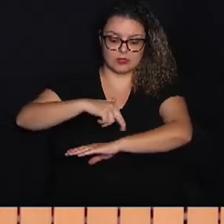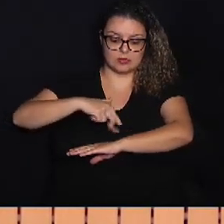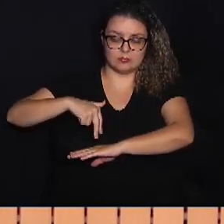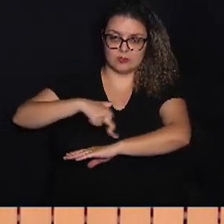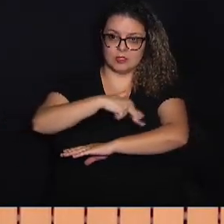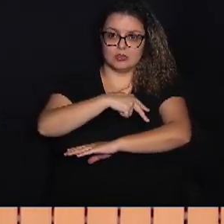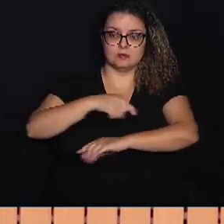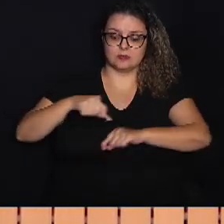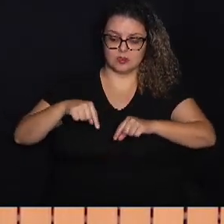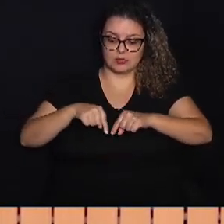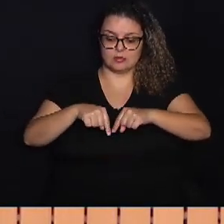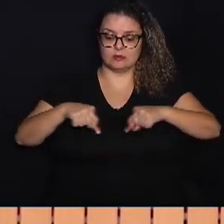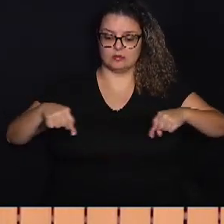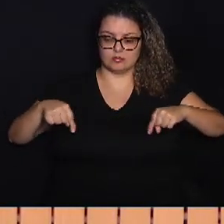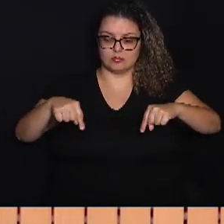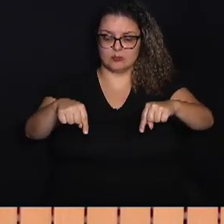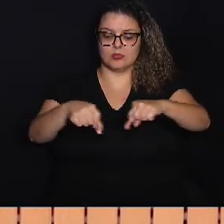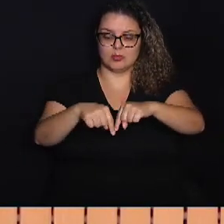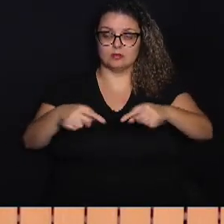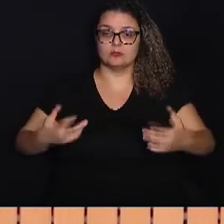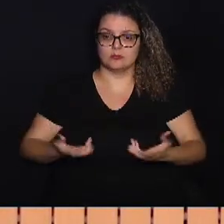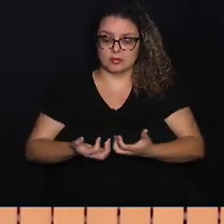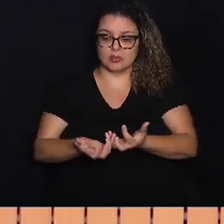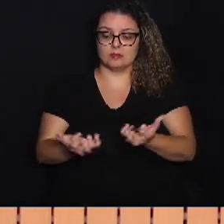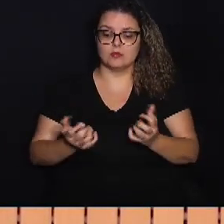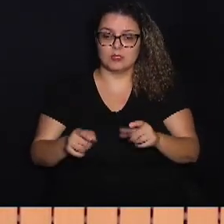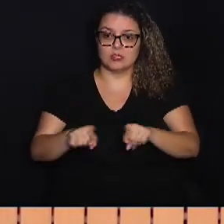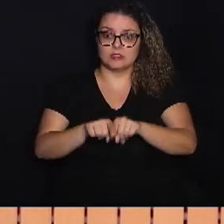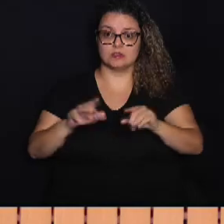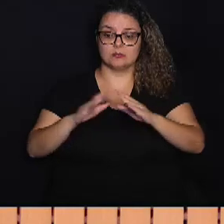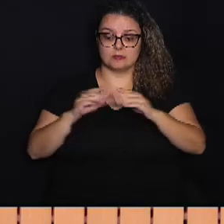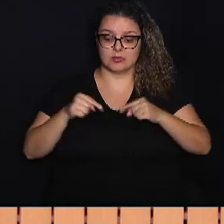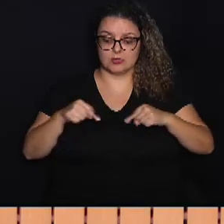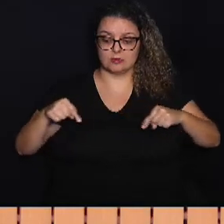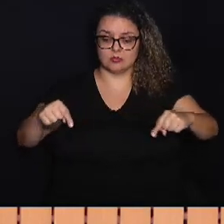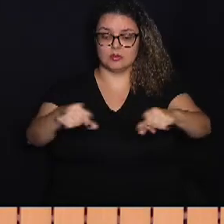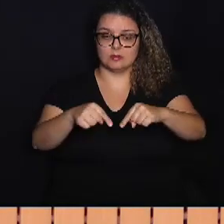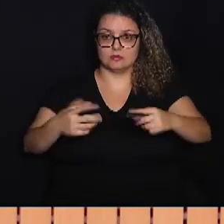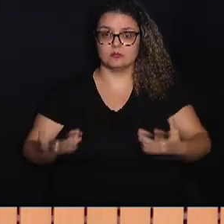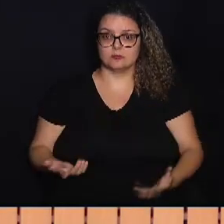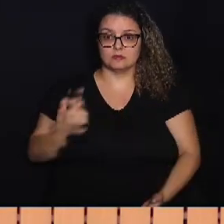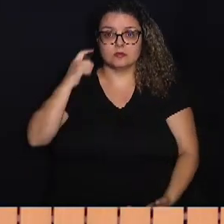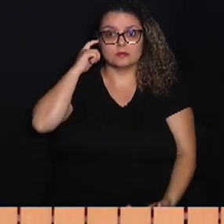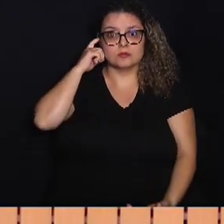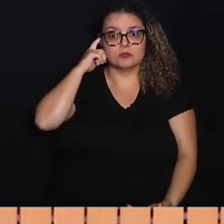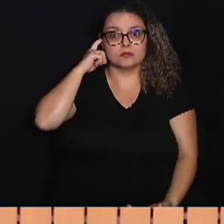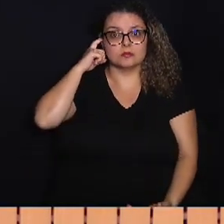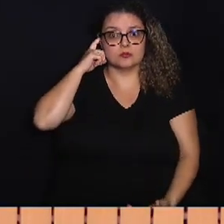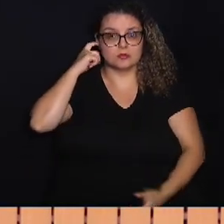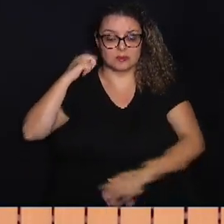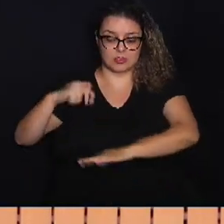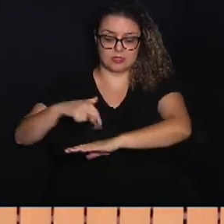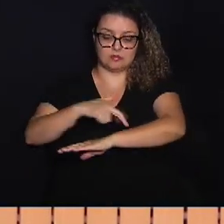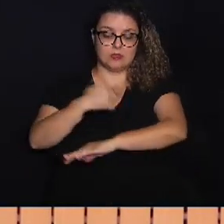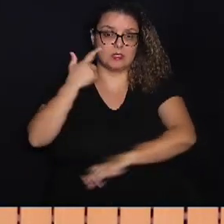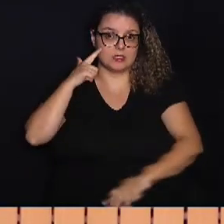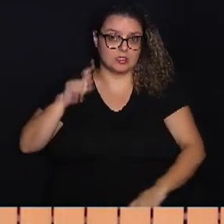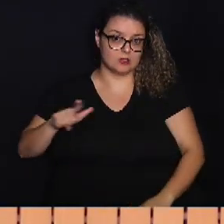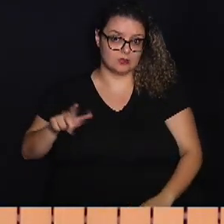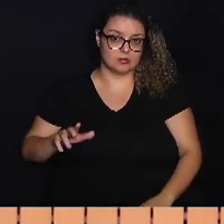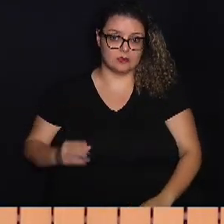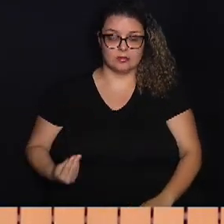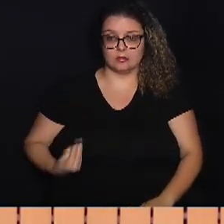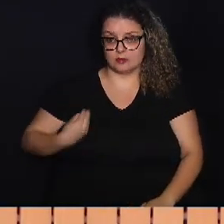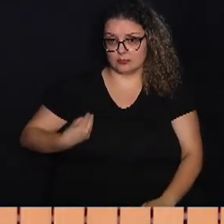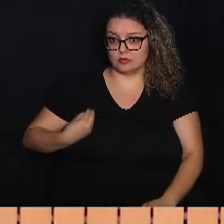nos Jardins e nos Quintais nas calçadas nós sabemos que essa lógica que nós vivemos do do